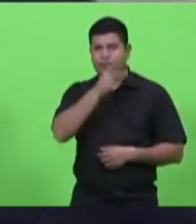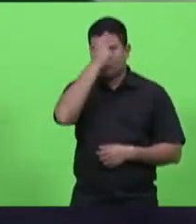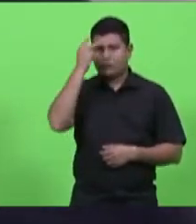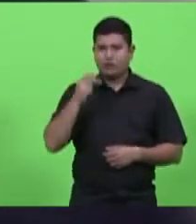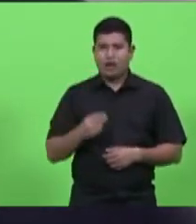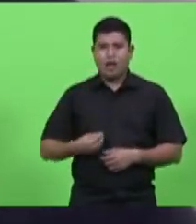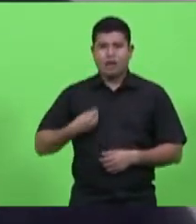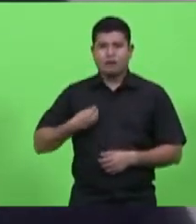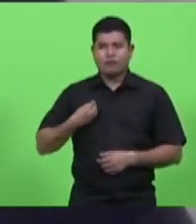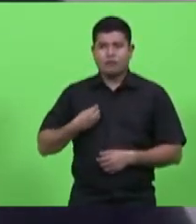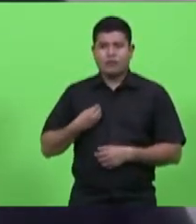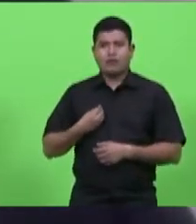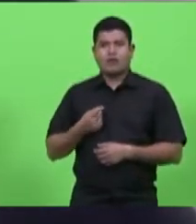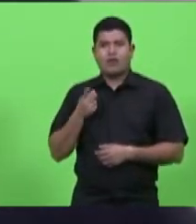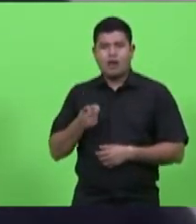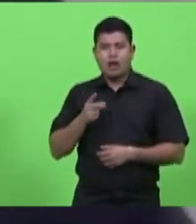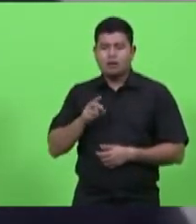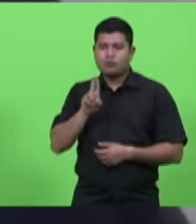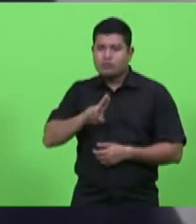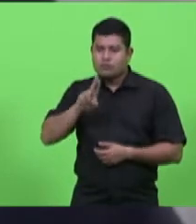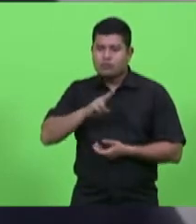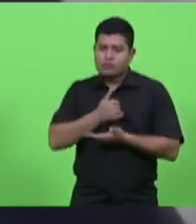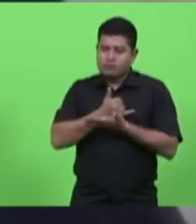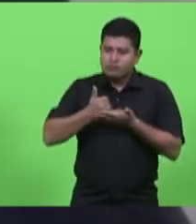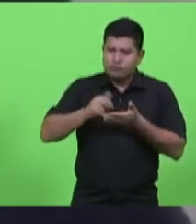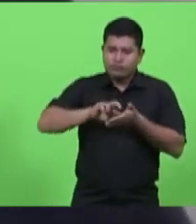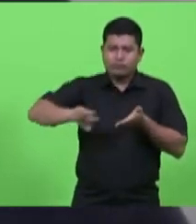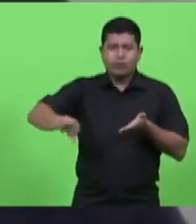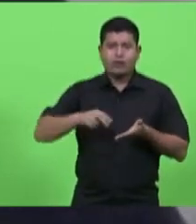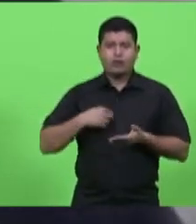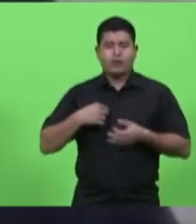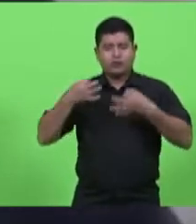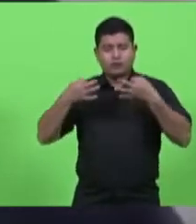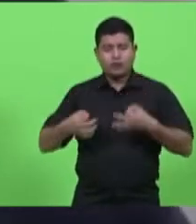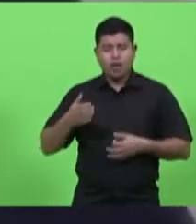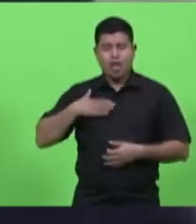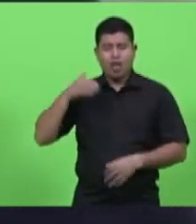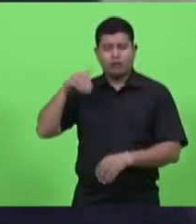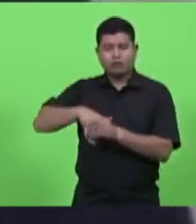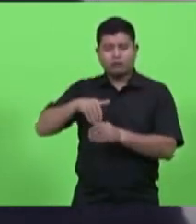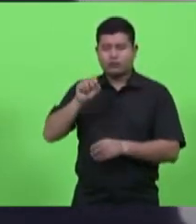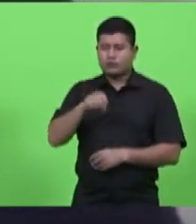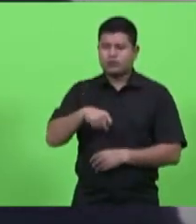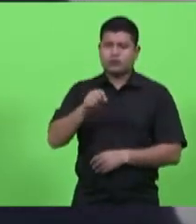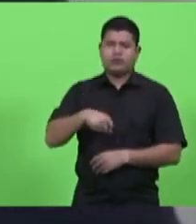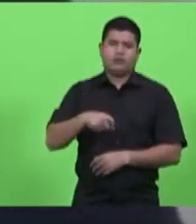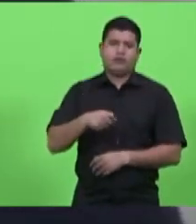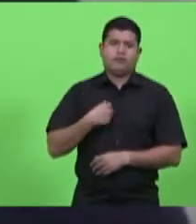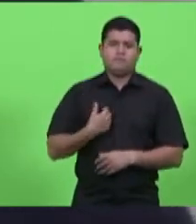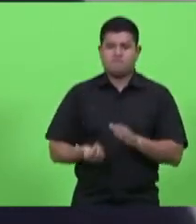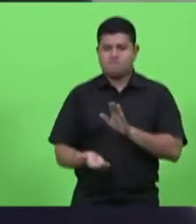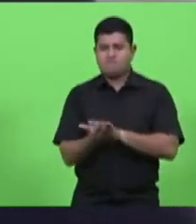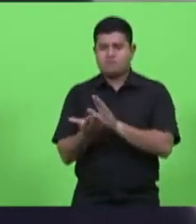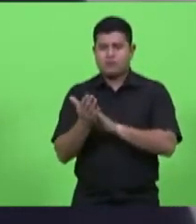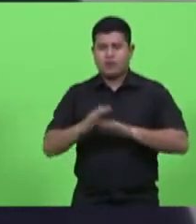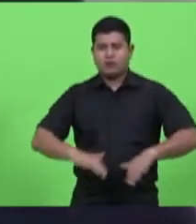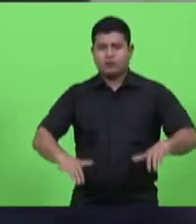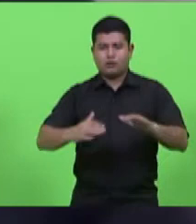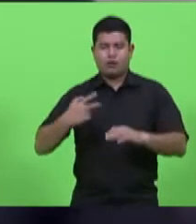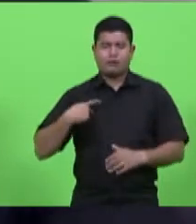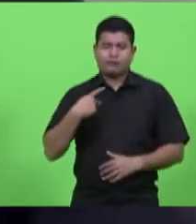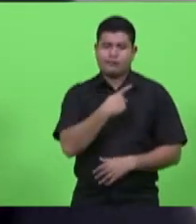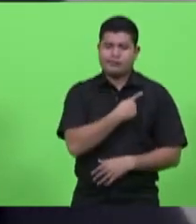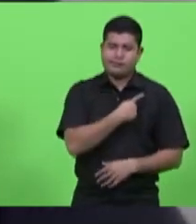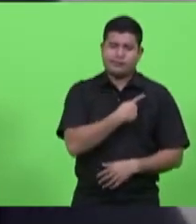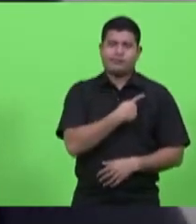no vício das drogas. Então, nada mais justo. Meu voto, com certeza, é sim. Parabéns a todos os pastores,